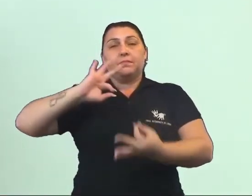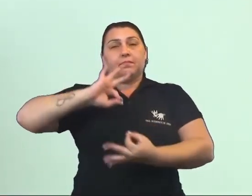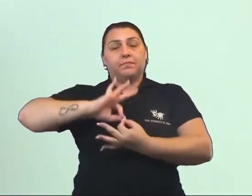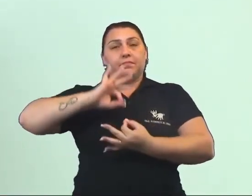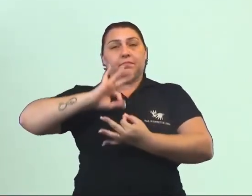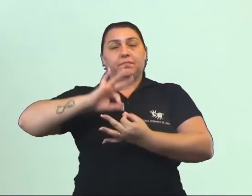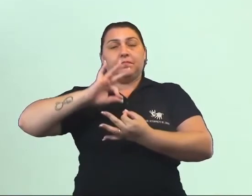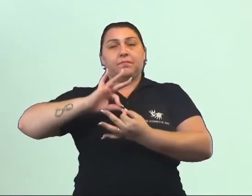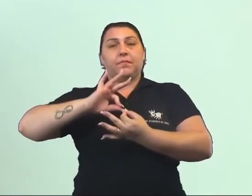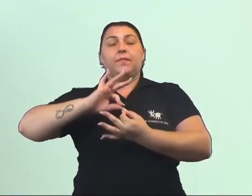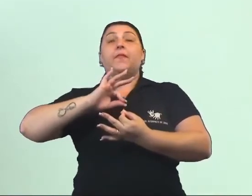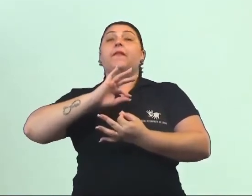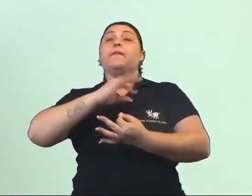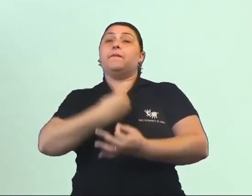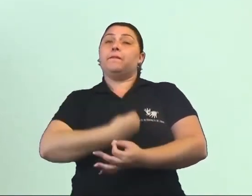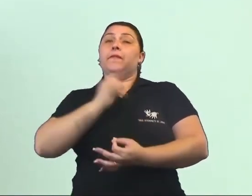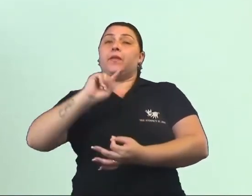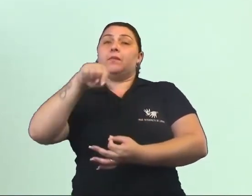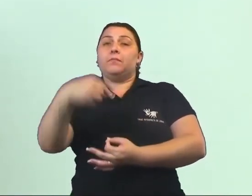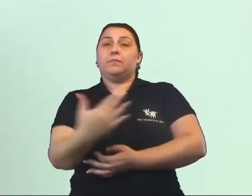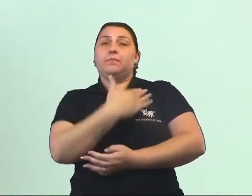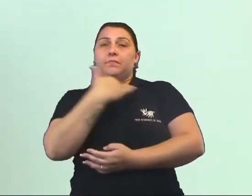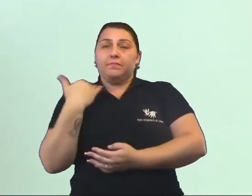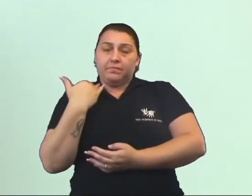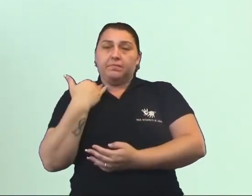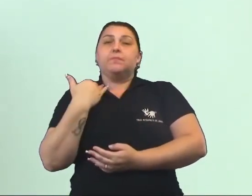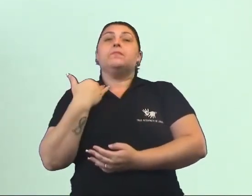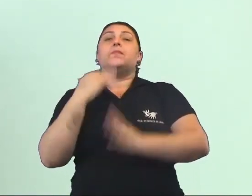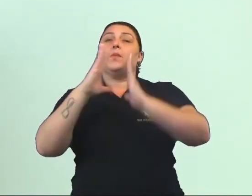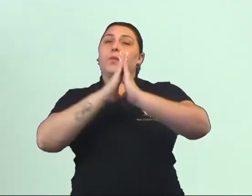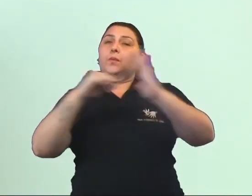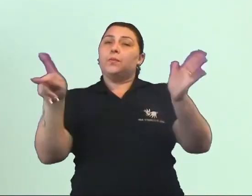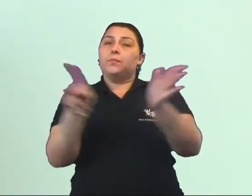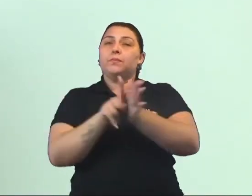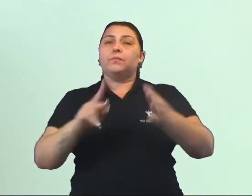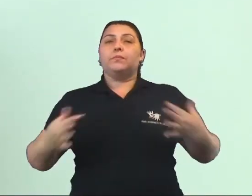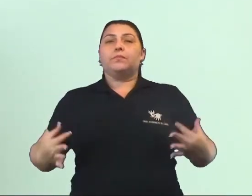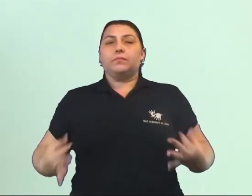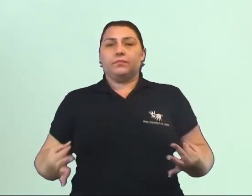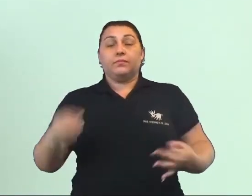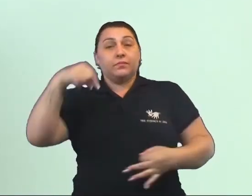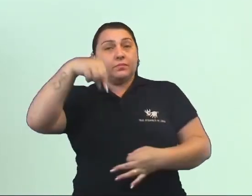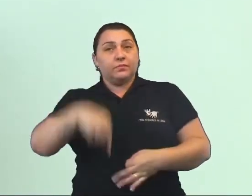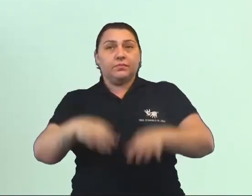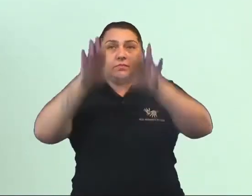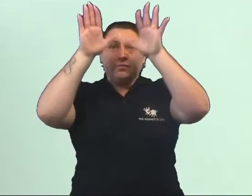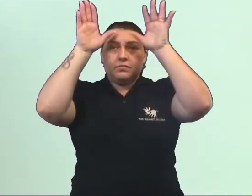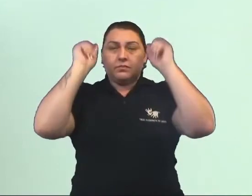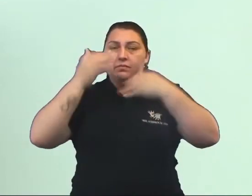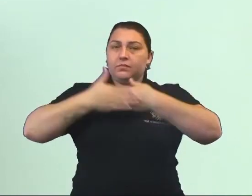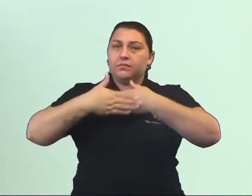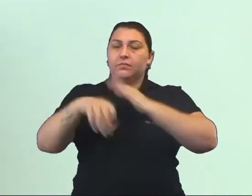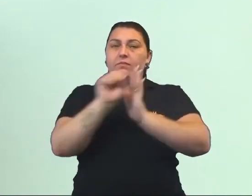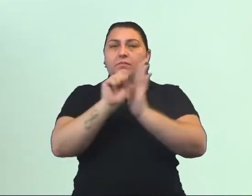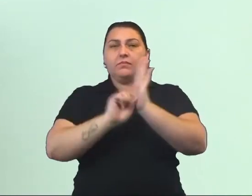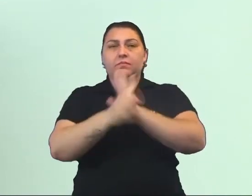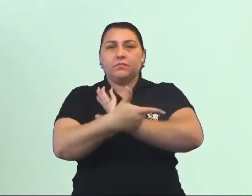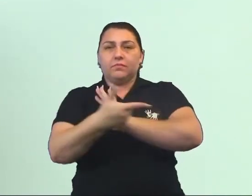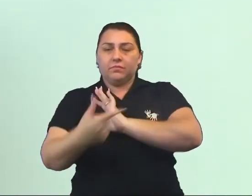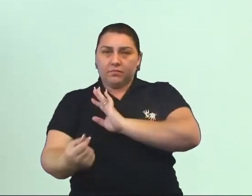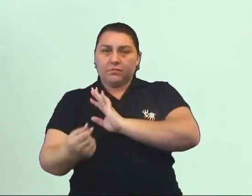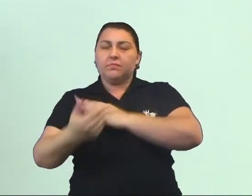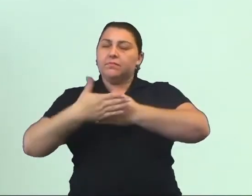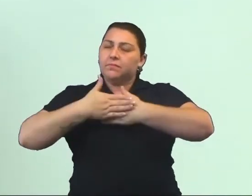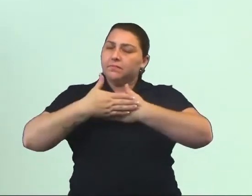a reencarnação, essas doutrinas vêm do budismo. E aqui no Acre, no início do século XX,